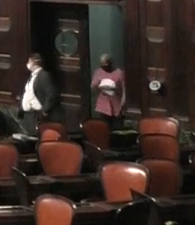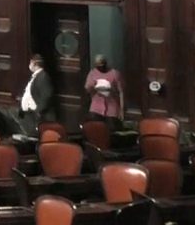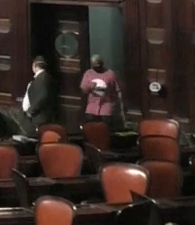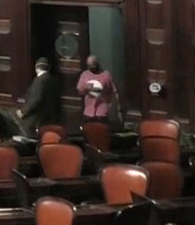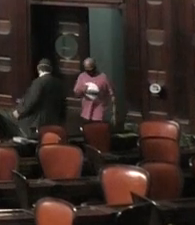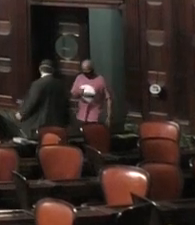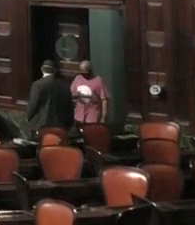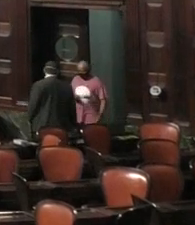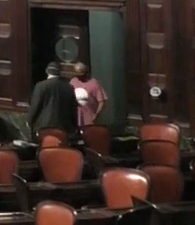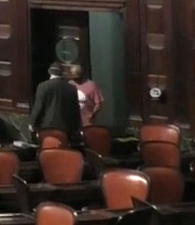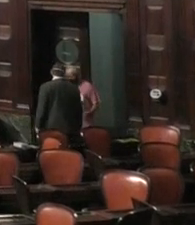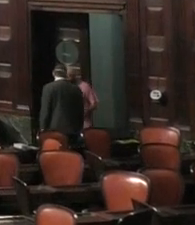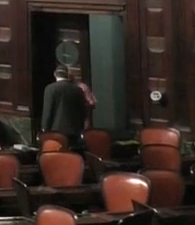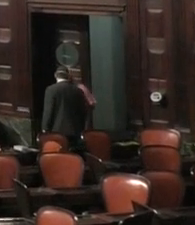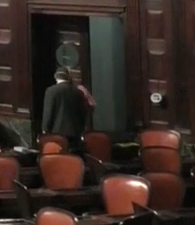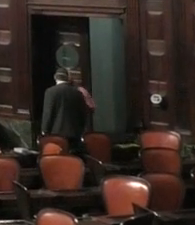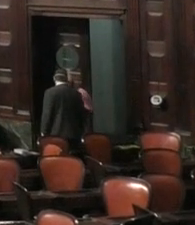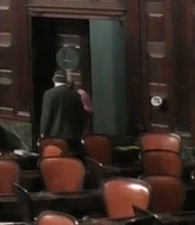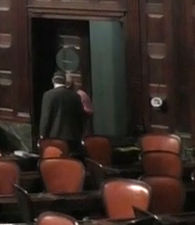E aí